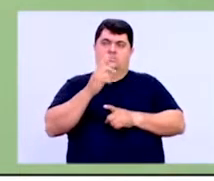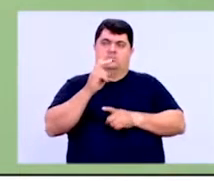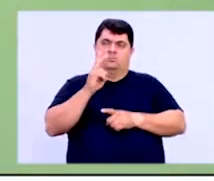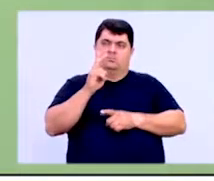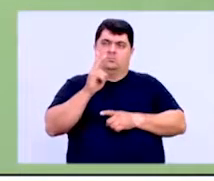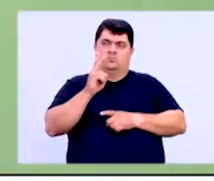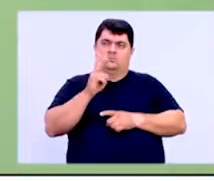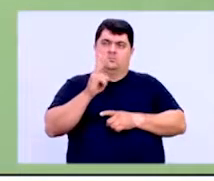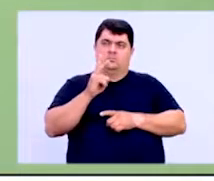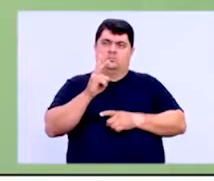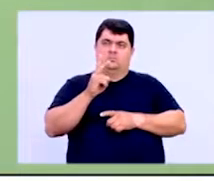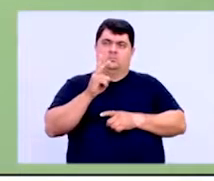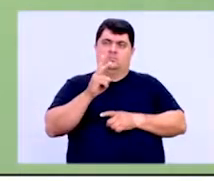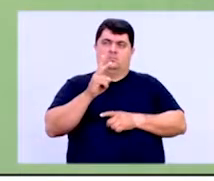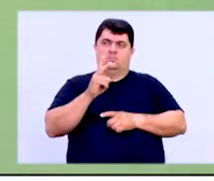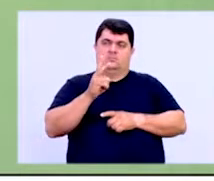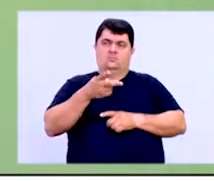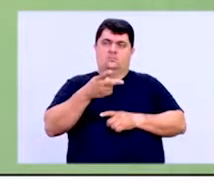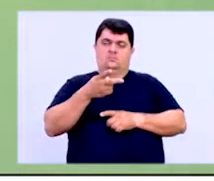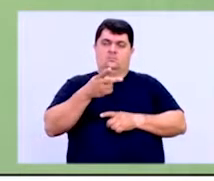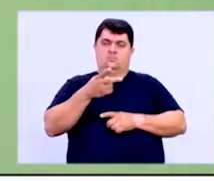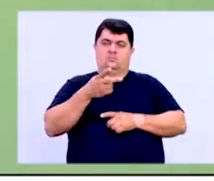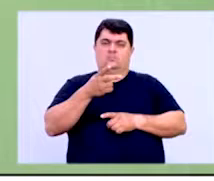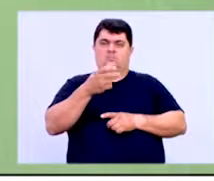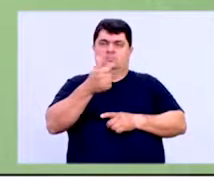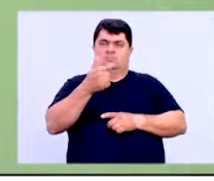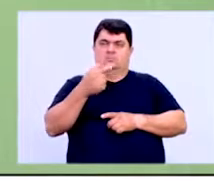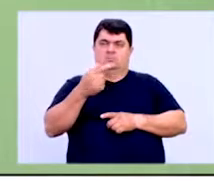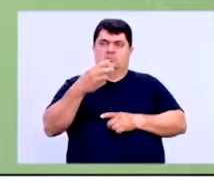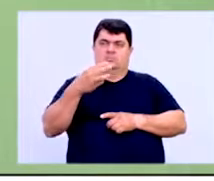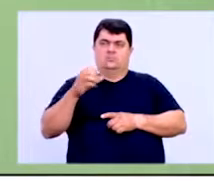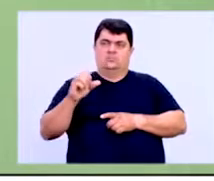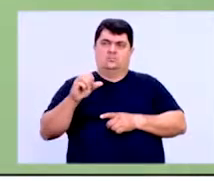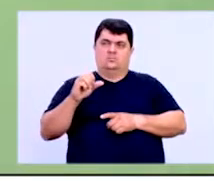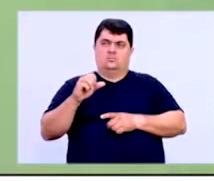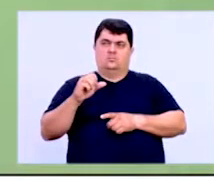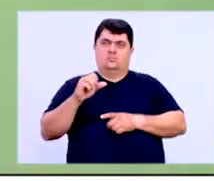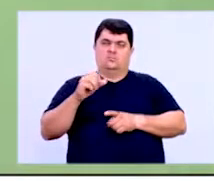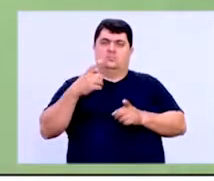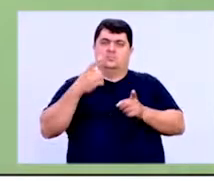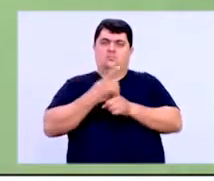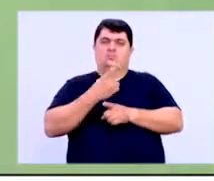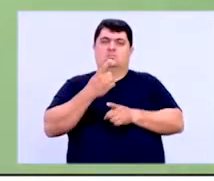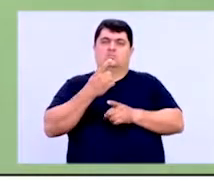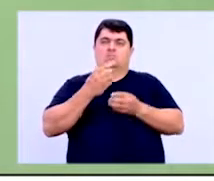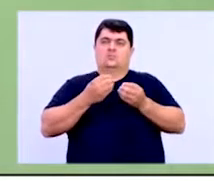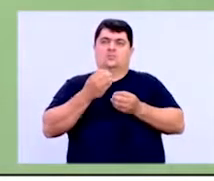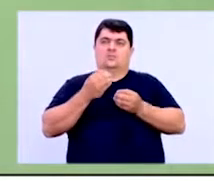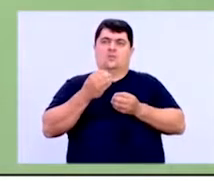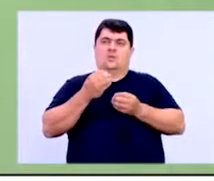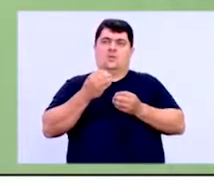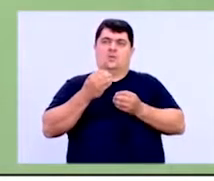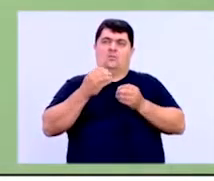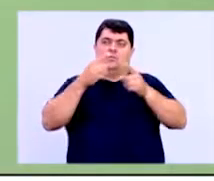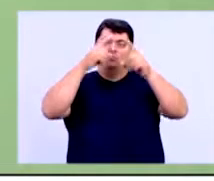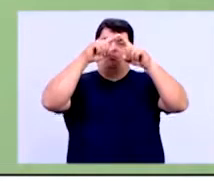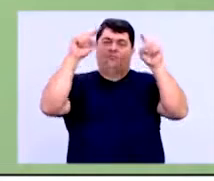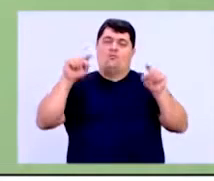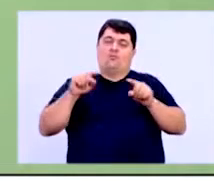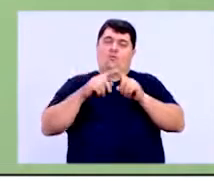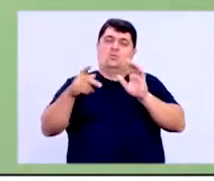mágico. Lembra? 2, 17, 39, que a gente alcançou como? Através dessa fórmula aqui em